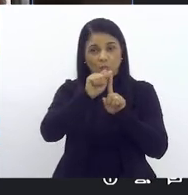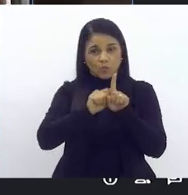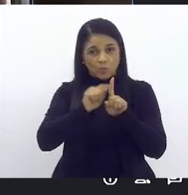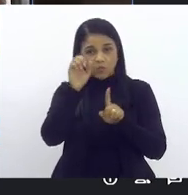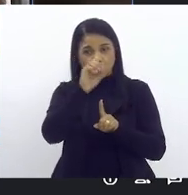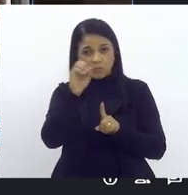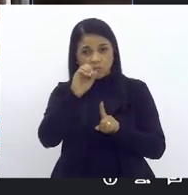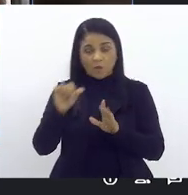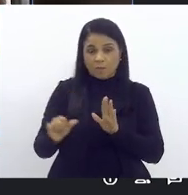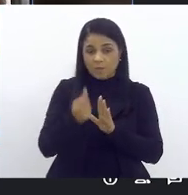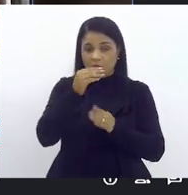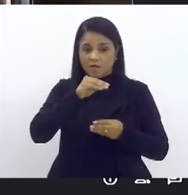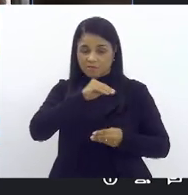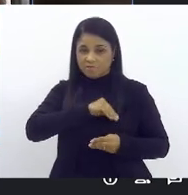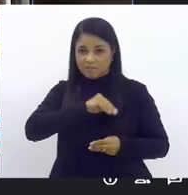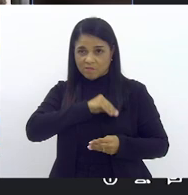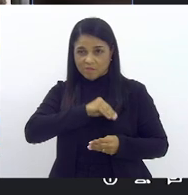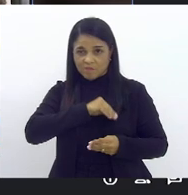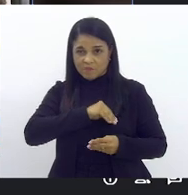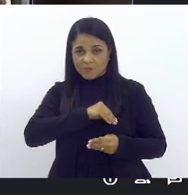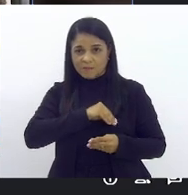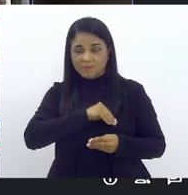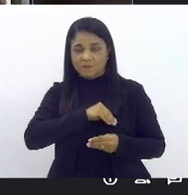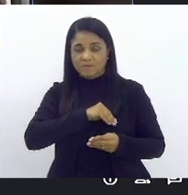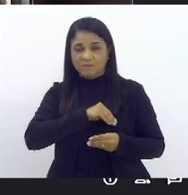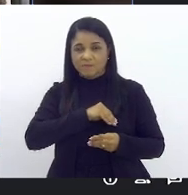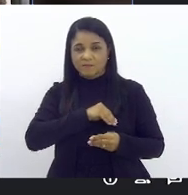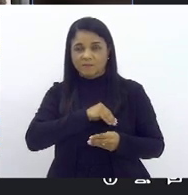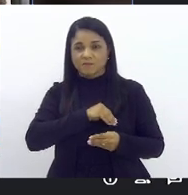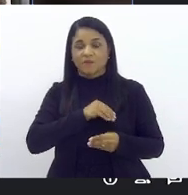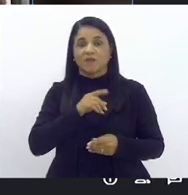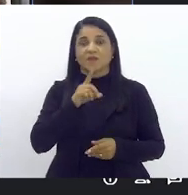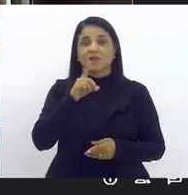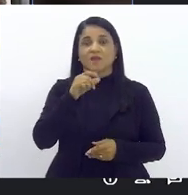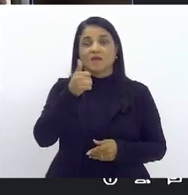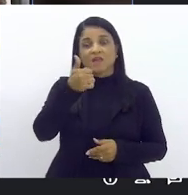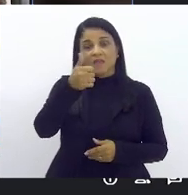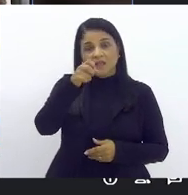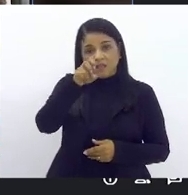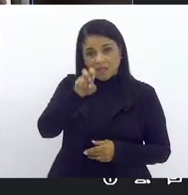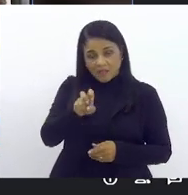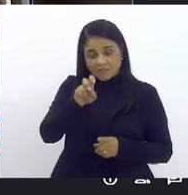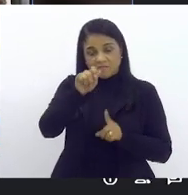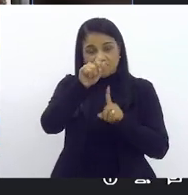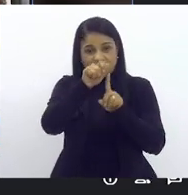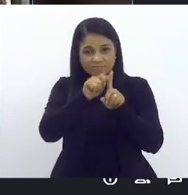do magistério no nosso país foi em 15 de outubro de